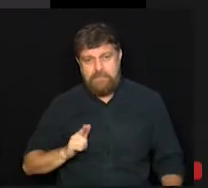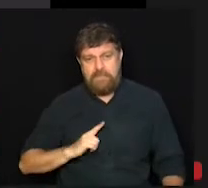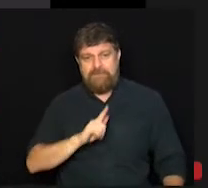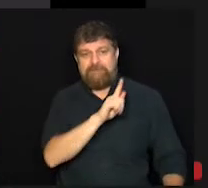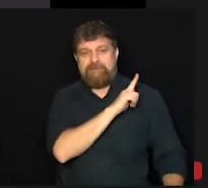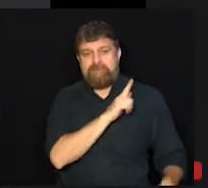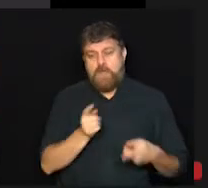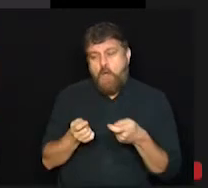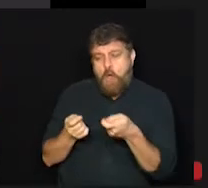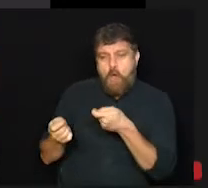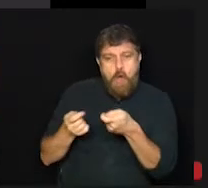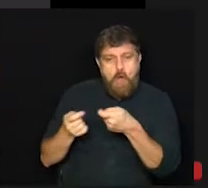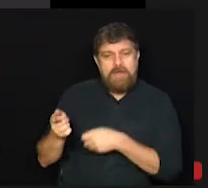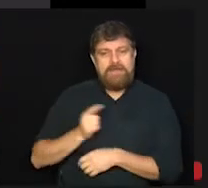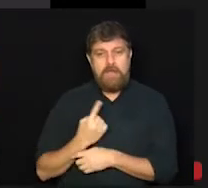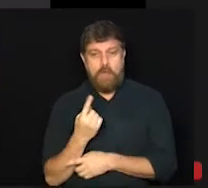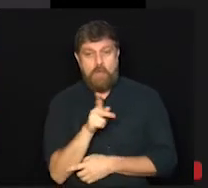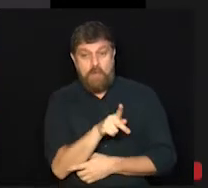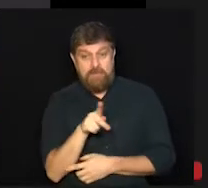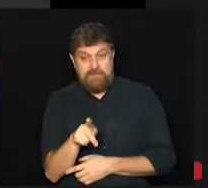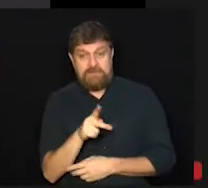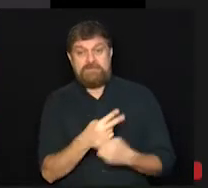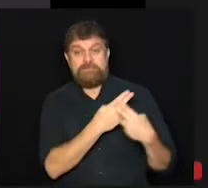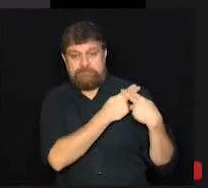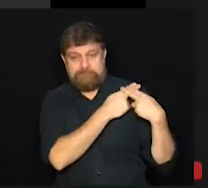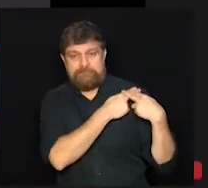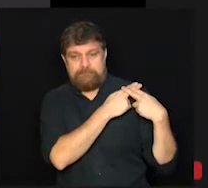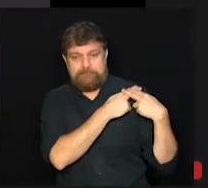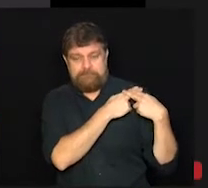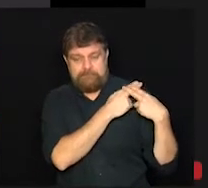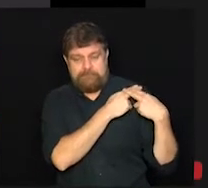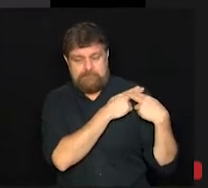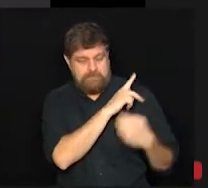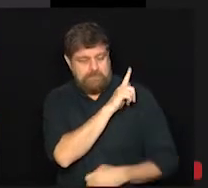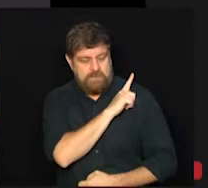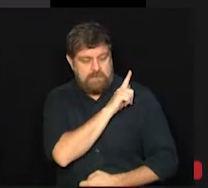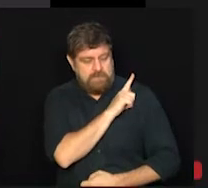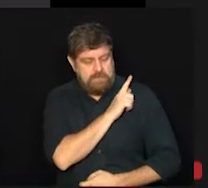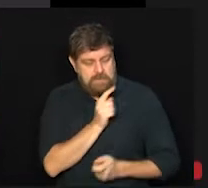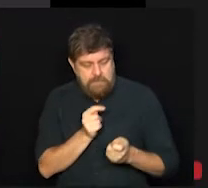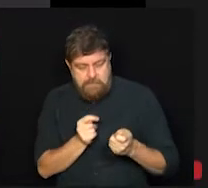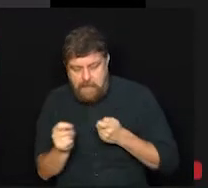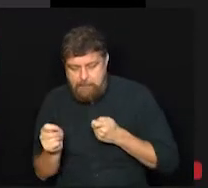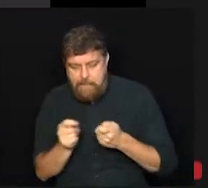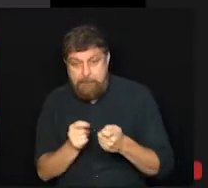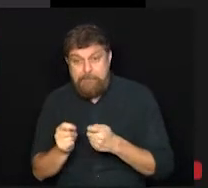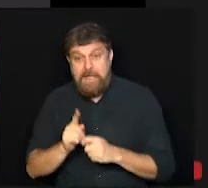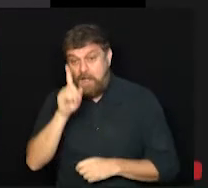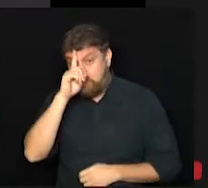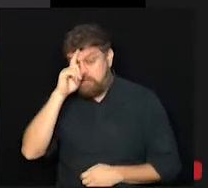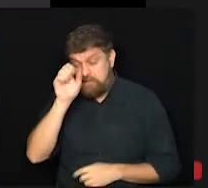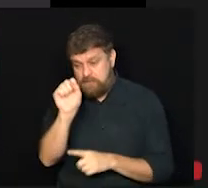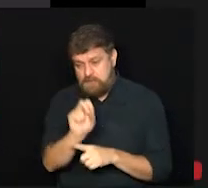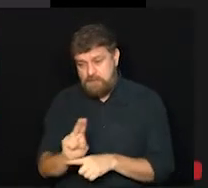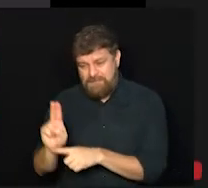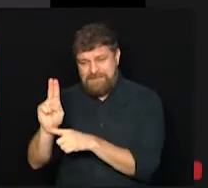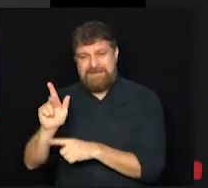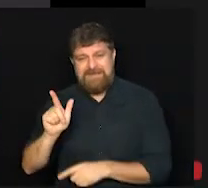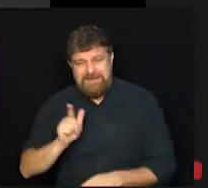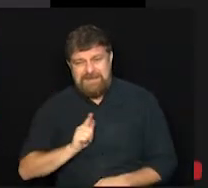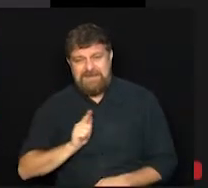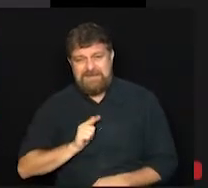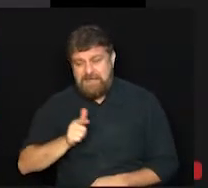gerenciamos, né? Quer dizer, um professor da Unicamp que é o gestor. Então, isso tem impactos para o atendimento dos